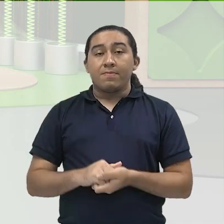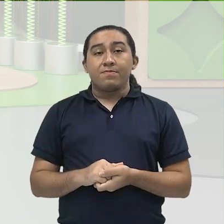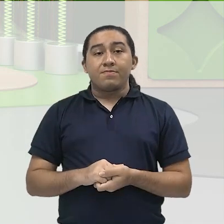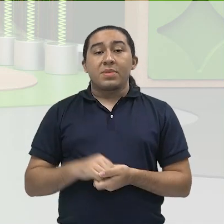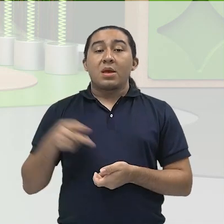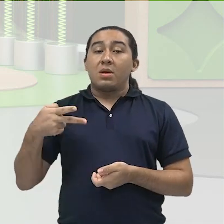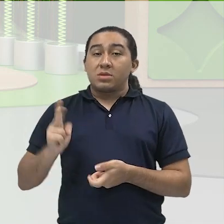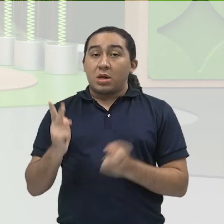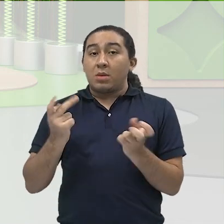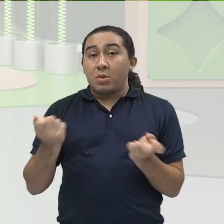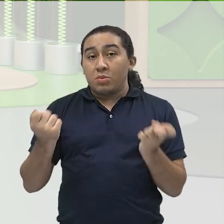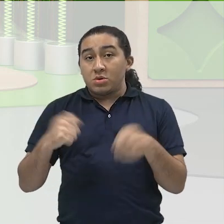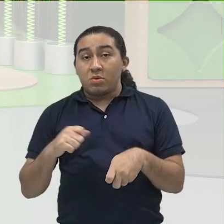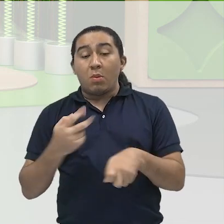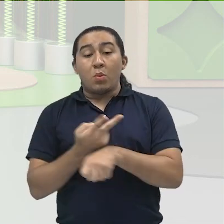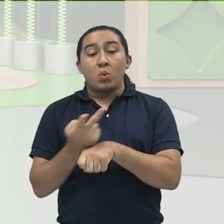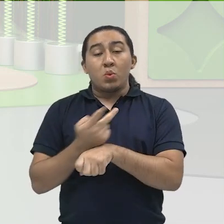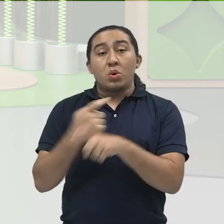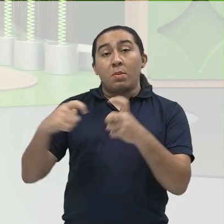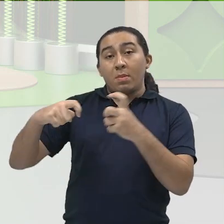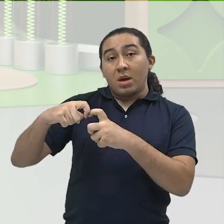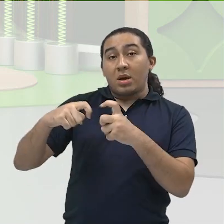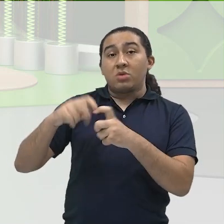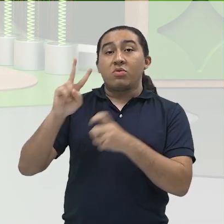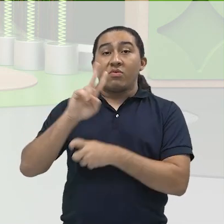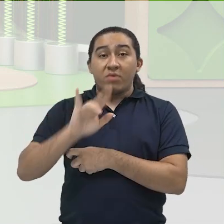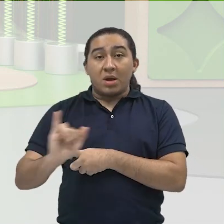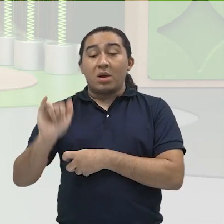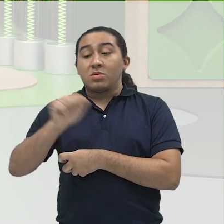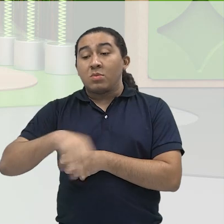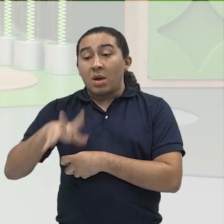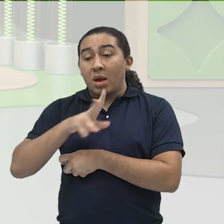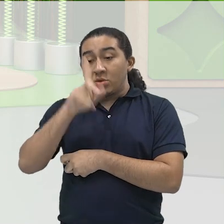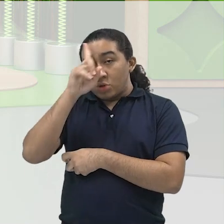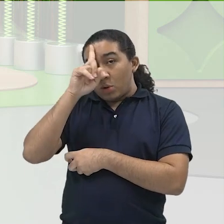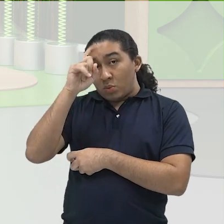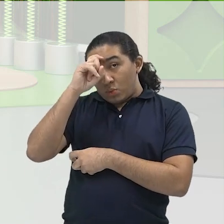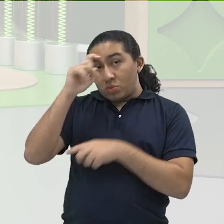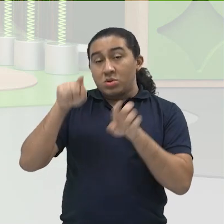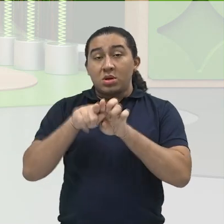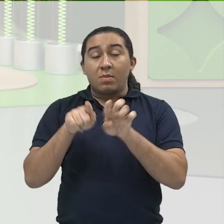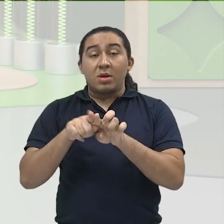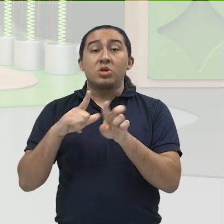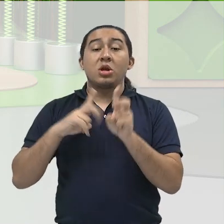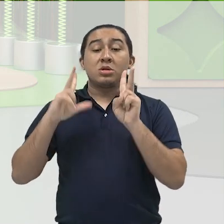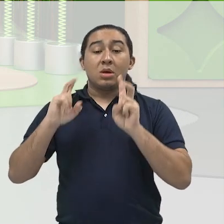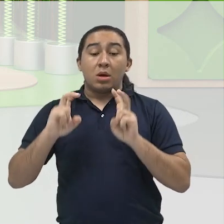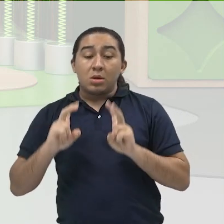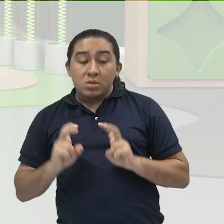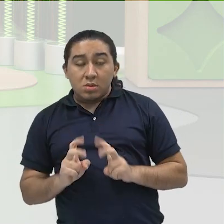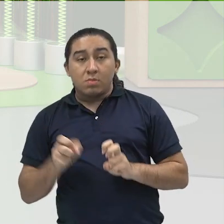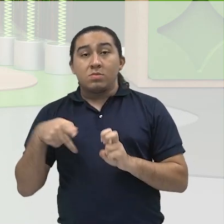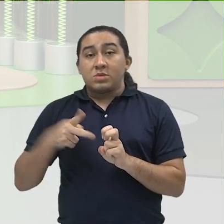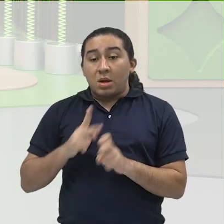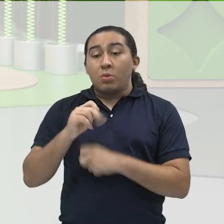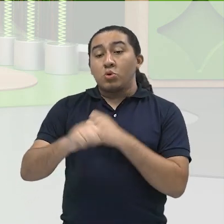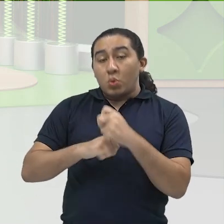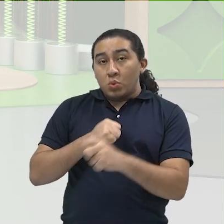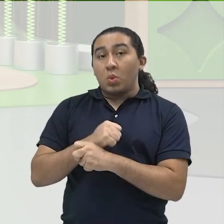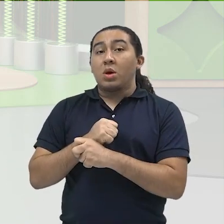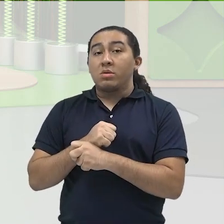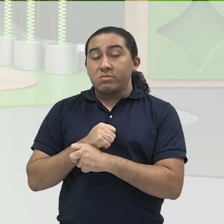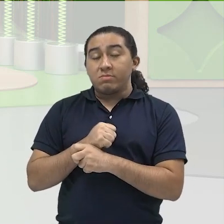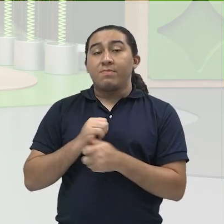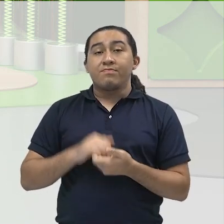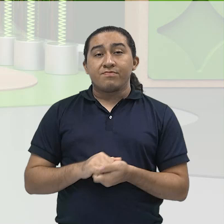procure ajuda médica, vá ali no posto de saúde, né? Procure fazer todos os exames anualmente, né? O interessante seria